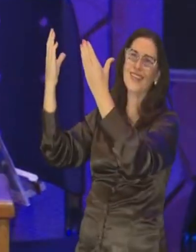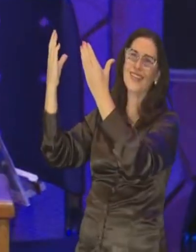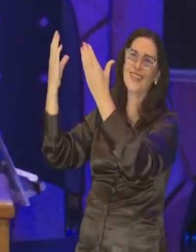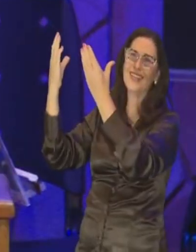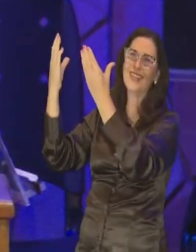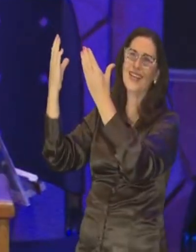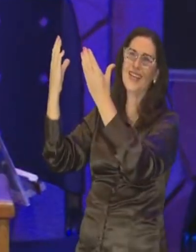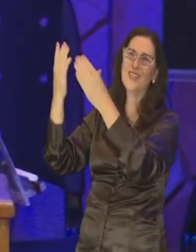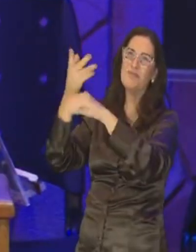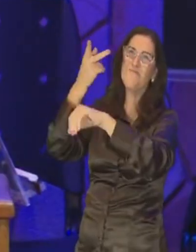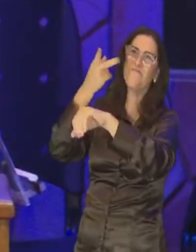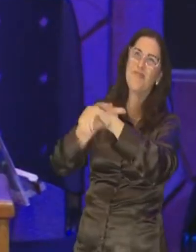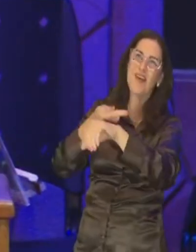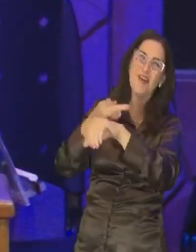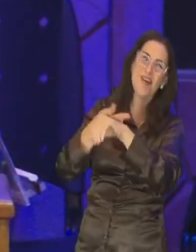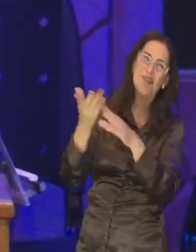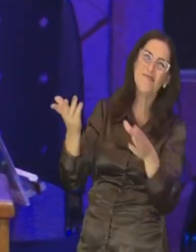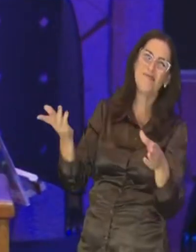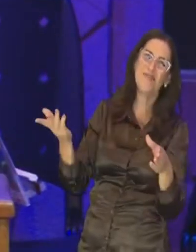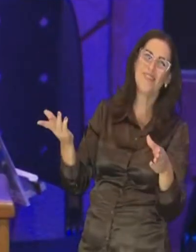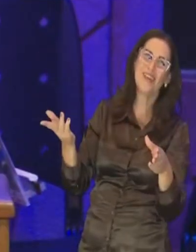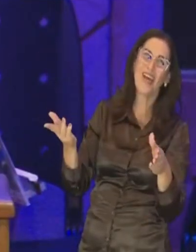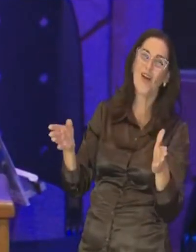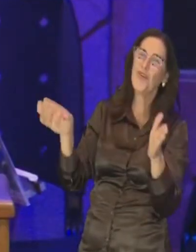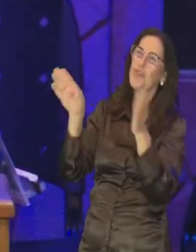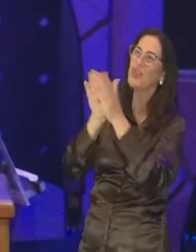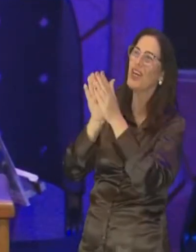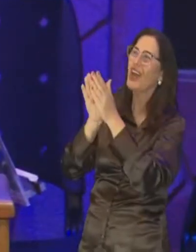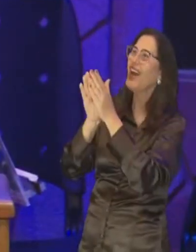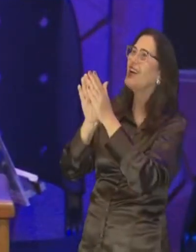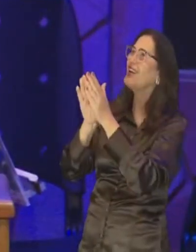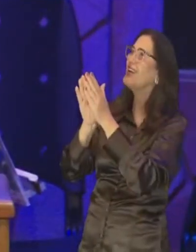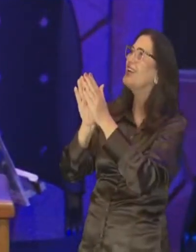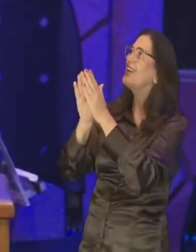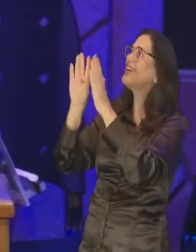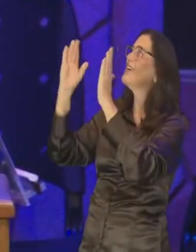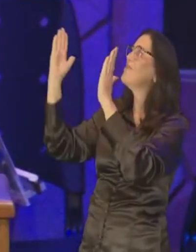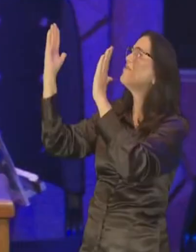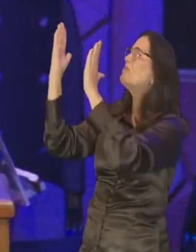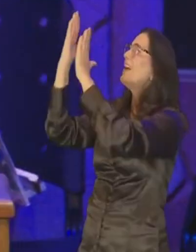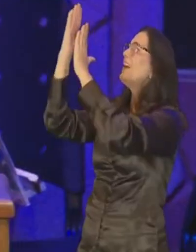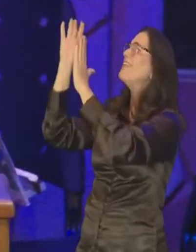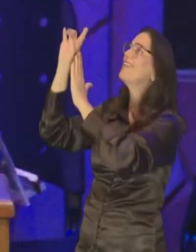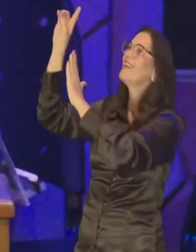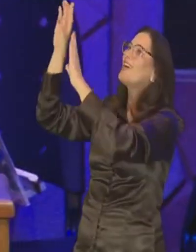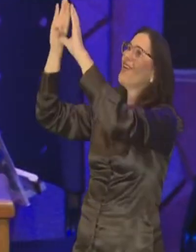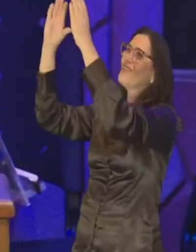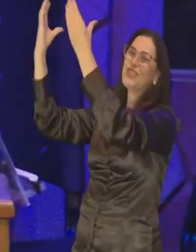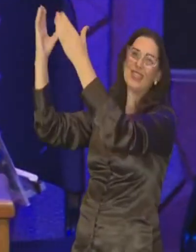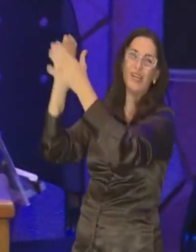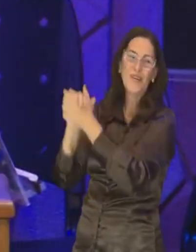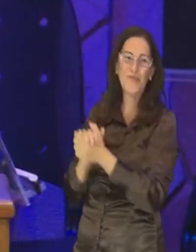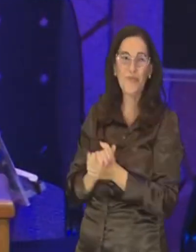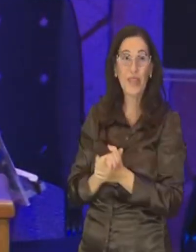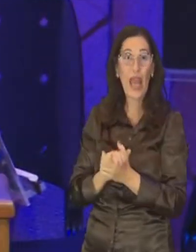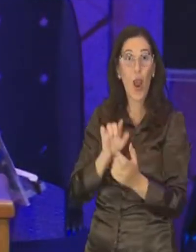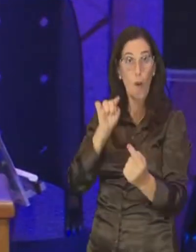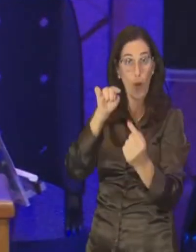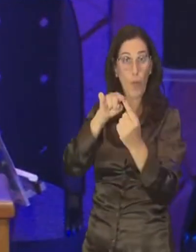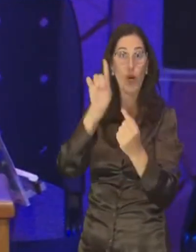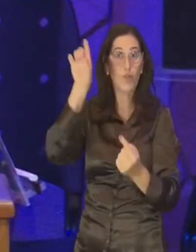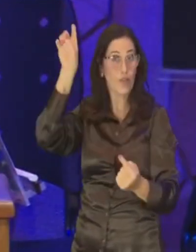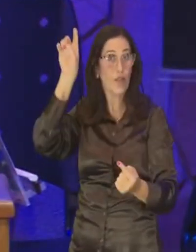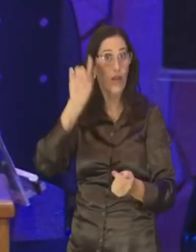de galardão quando nós chegarmos na presença do nosso Deus. Esse era o propósito de